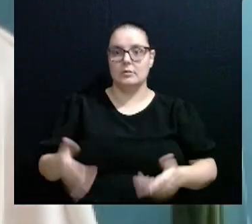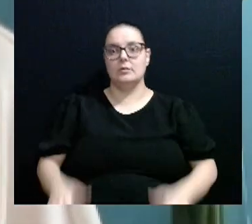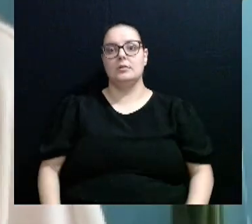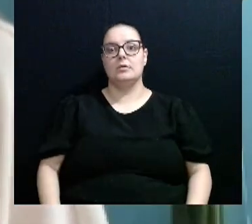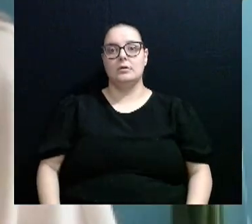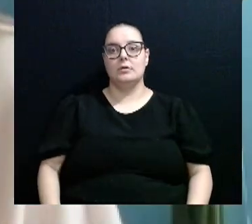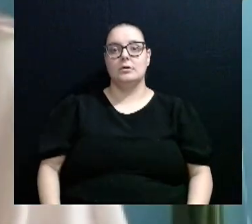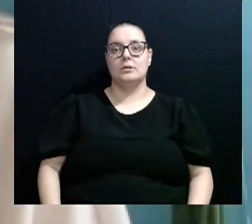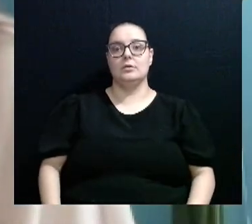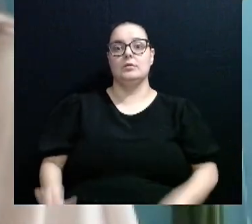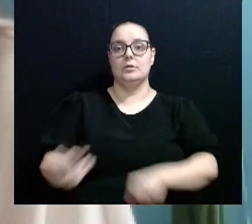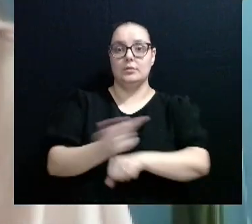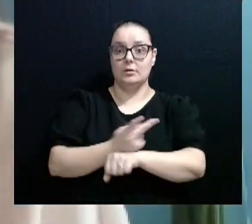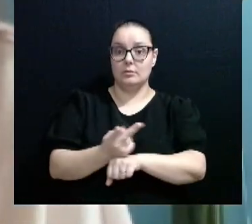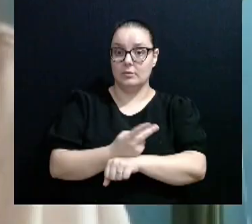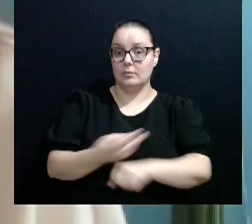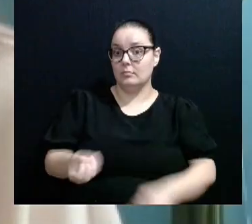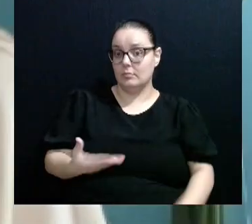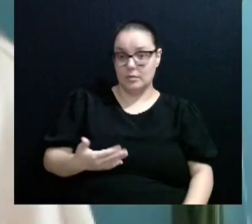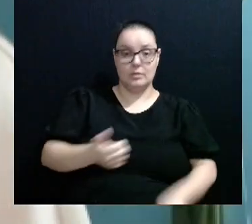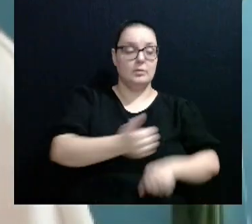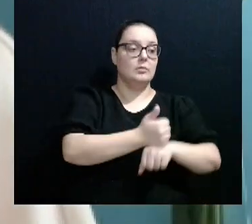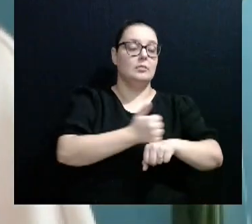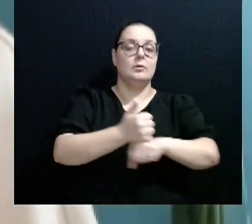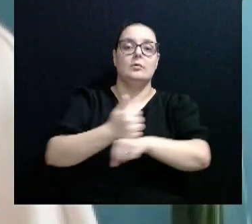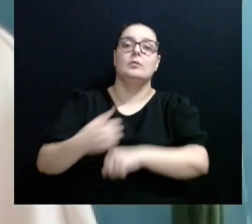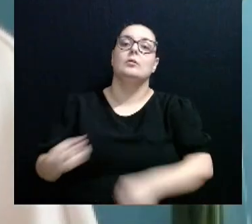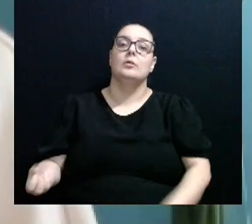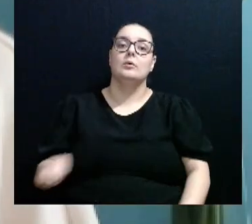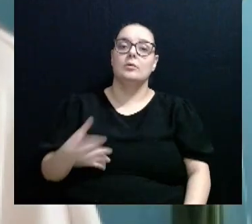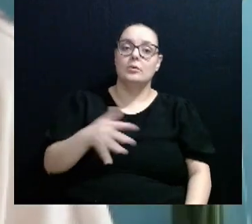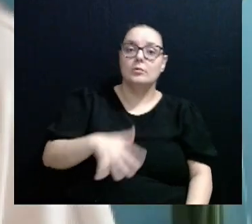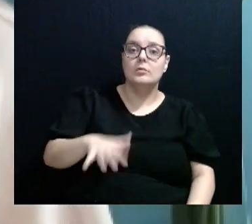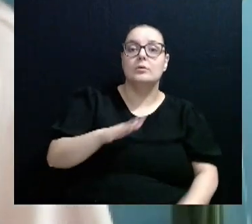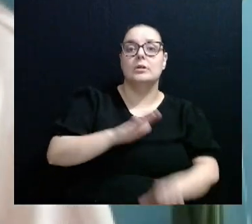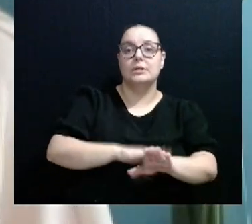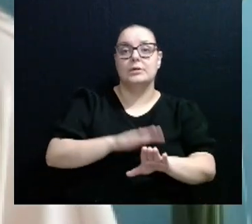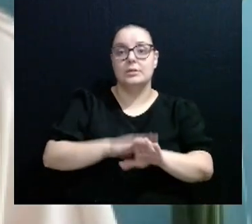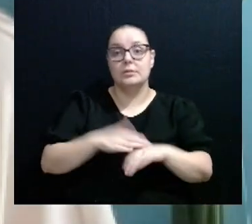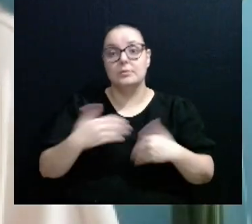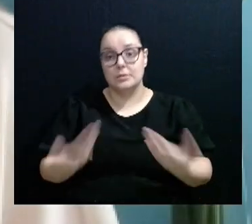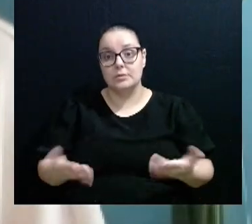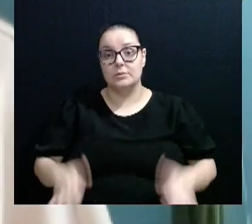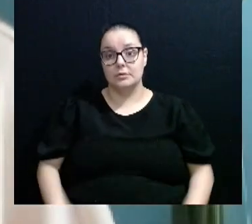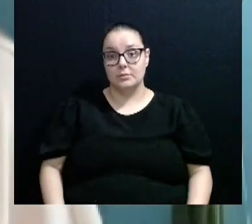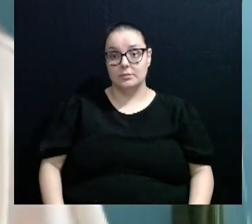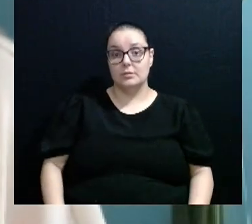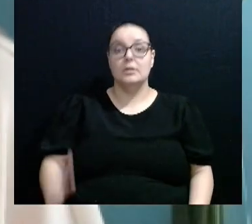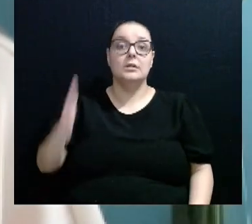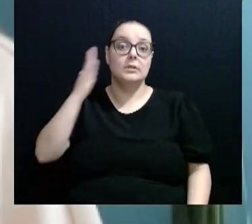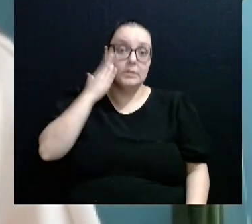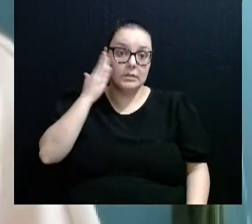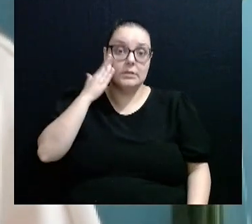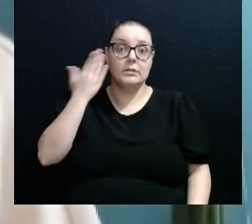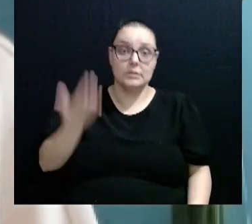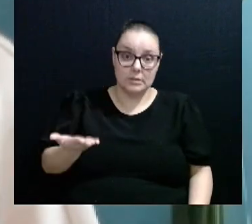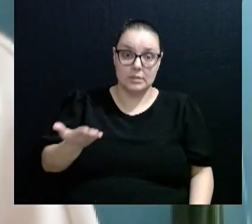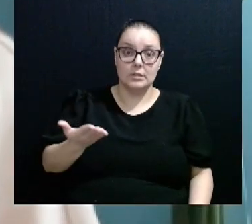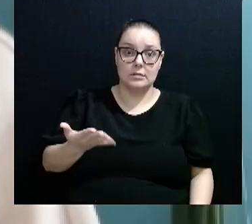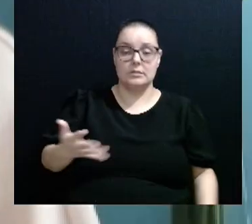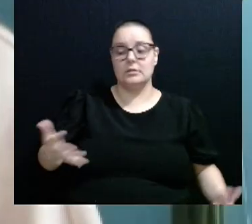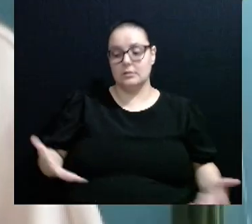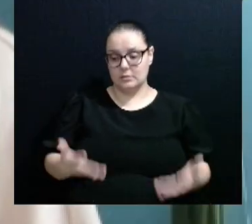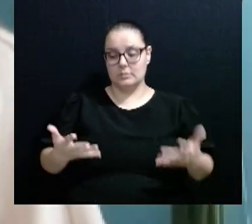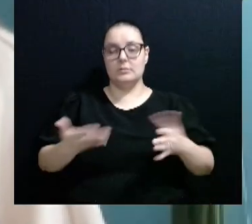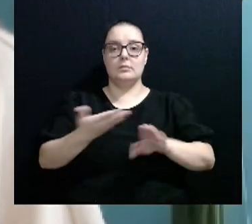de buscar uma nova carreira ou até mesmo um novo ramo de atuação, que você entenda a sua motivação por trás disso, né?